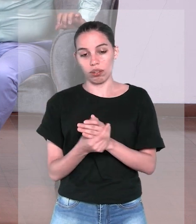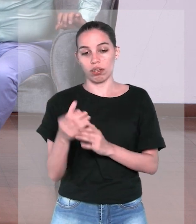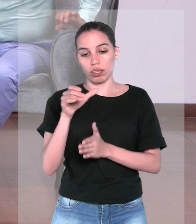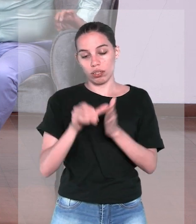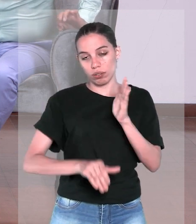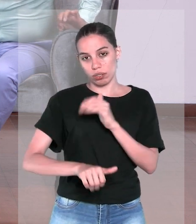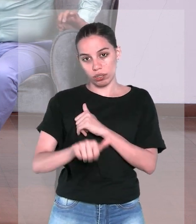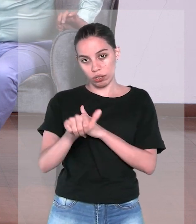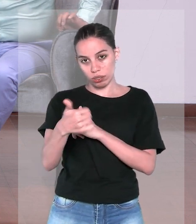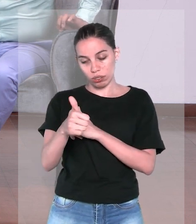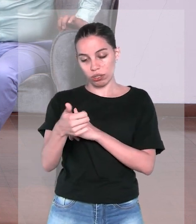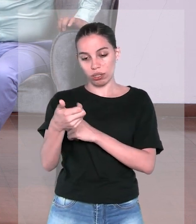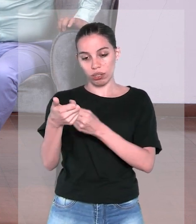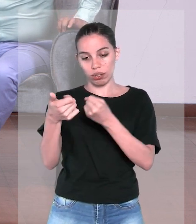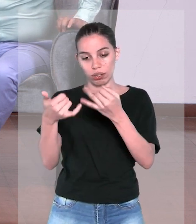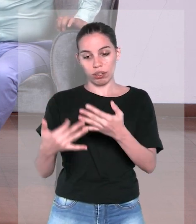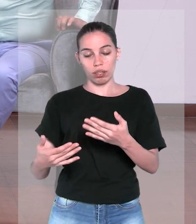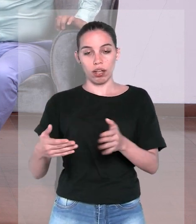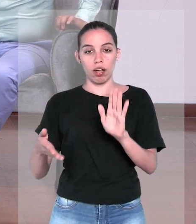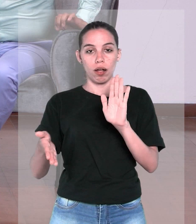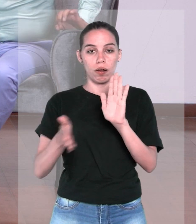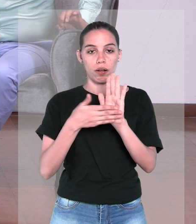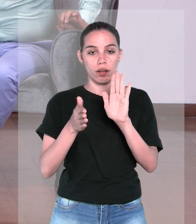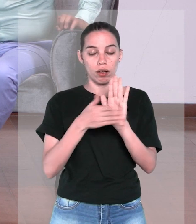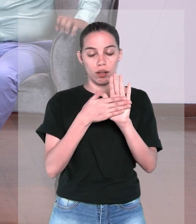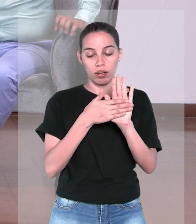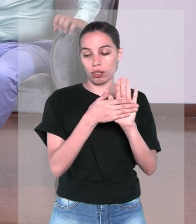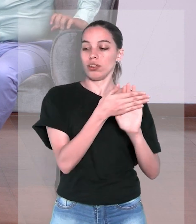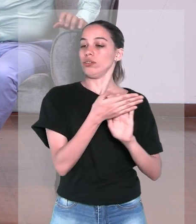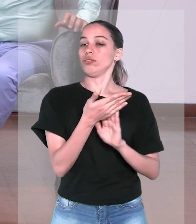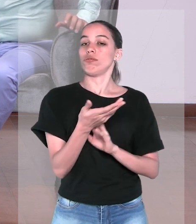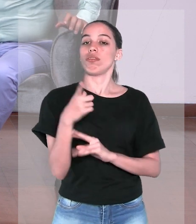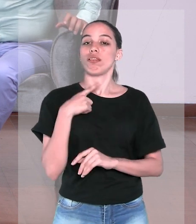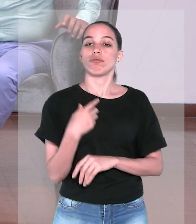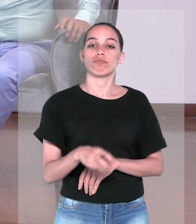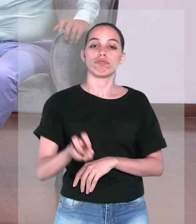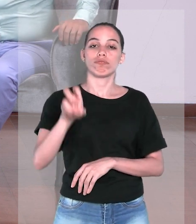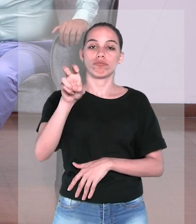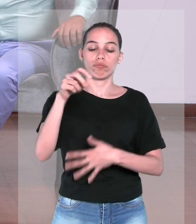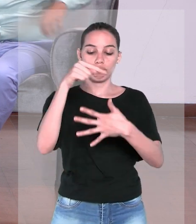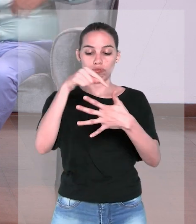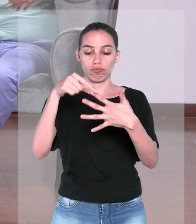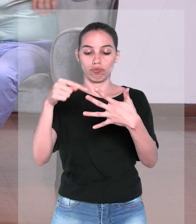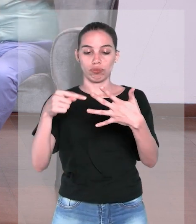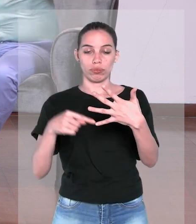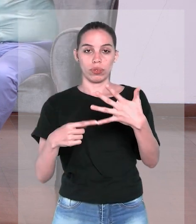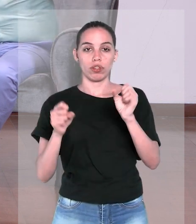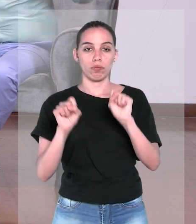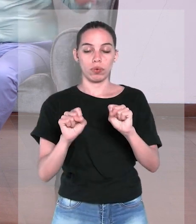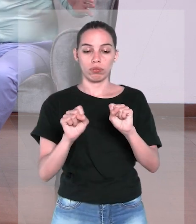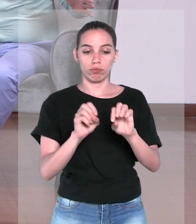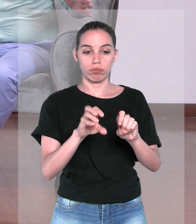crianças e adolescentes não são fracassados. Eu acho que essa é uma primeira afirmativa. Você não tem